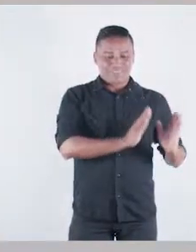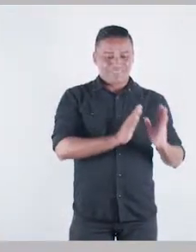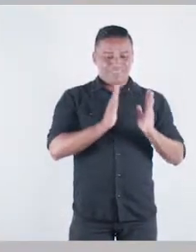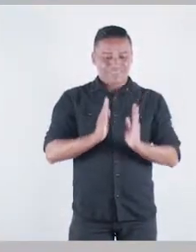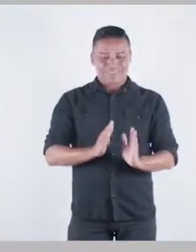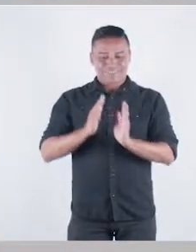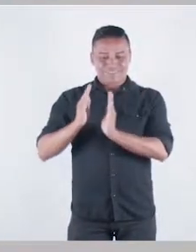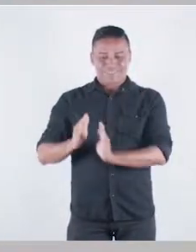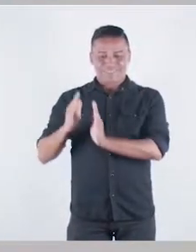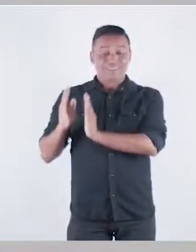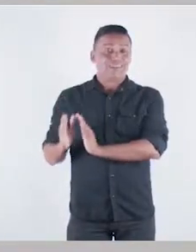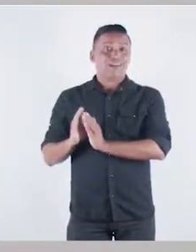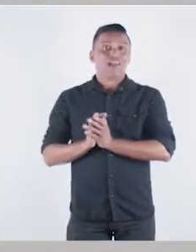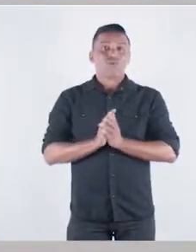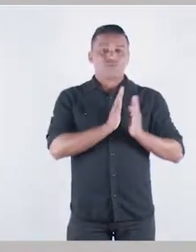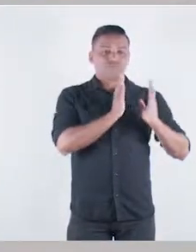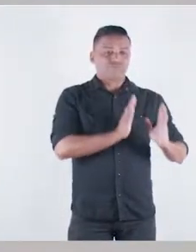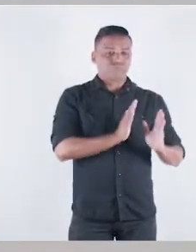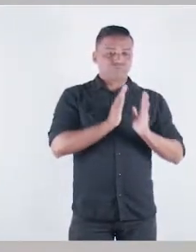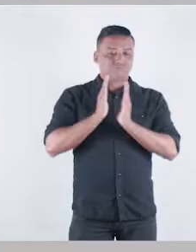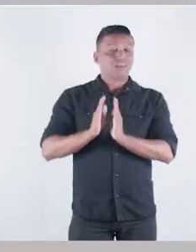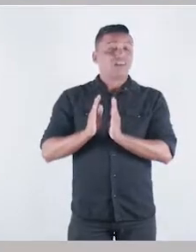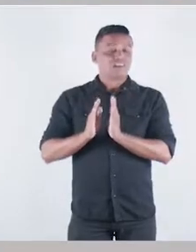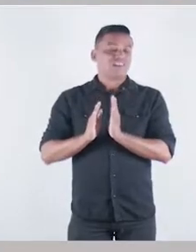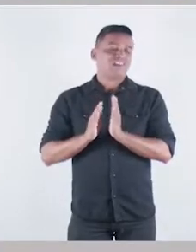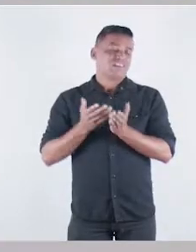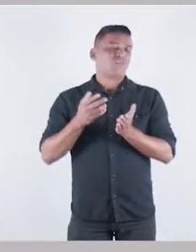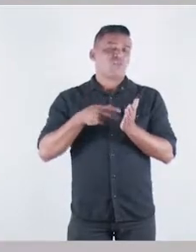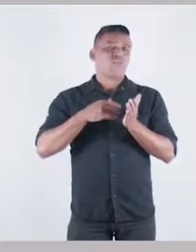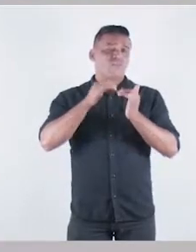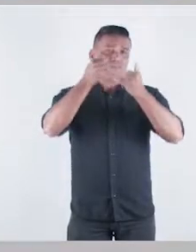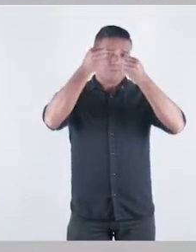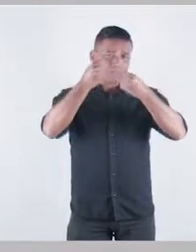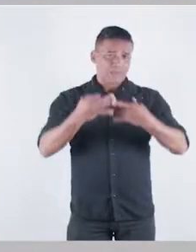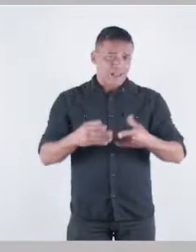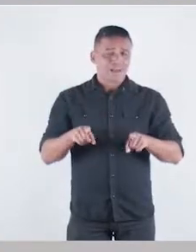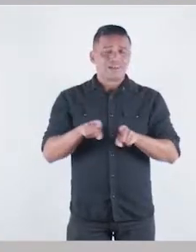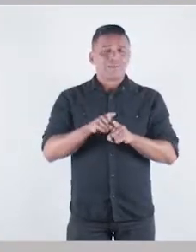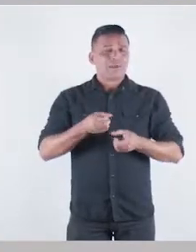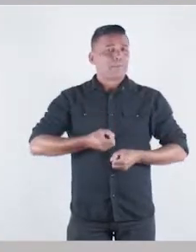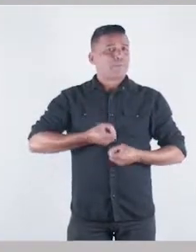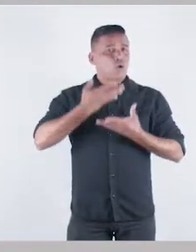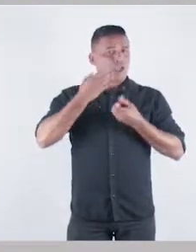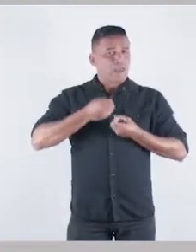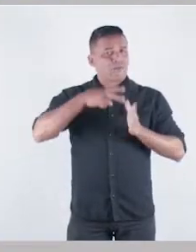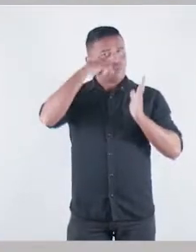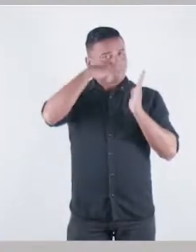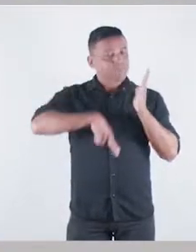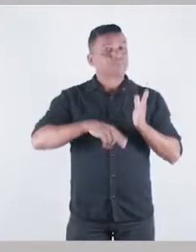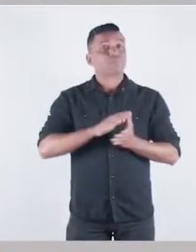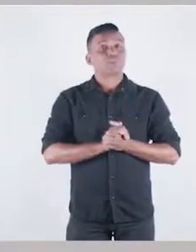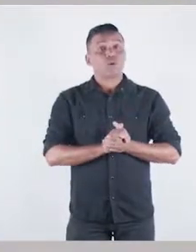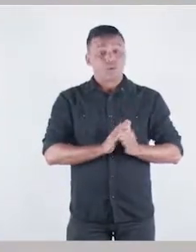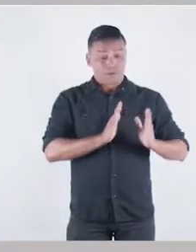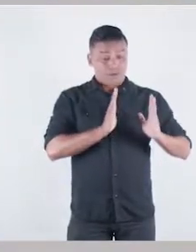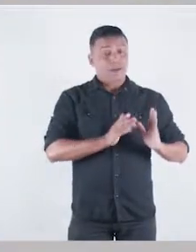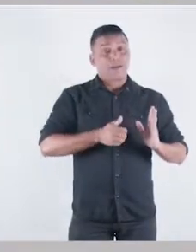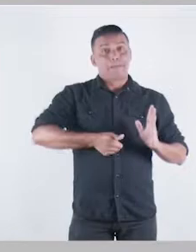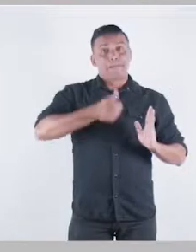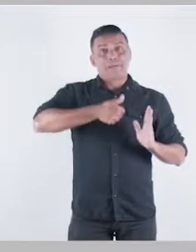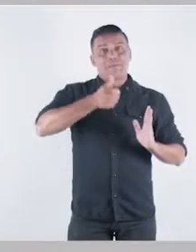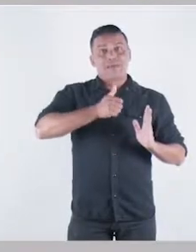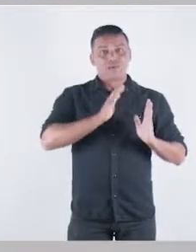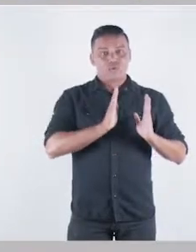falar sobre esses movimentos e ler alguns desses poemas, né? O primeiro movimento, há